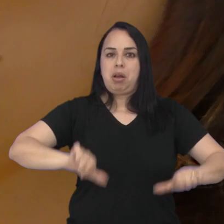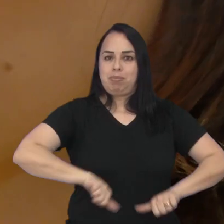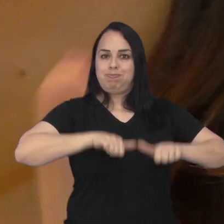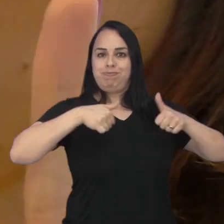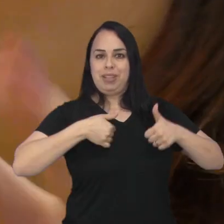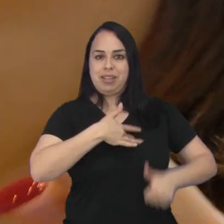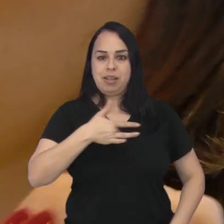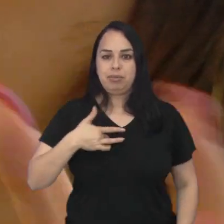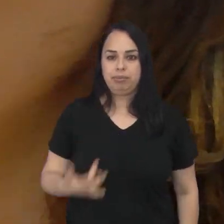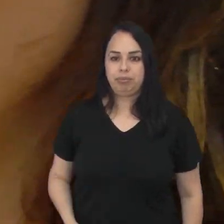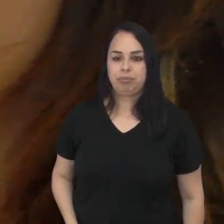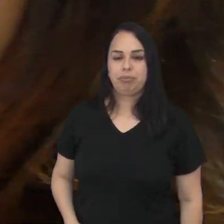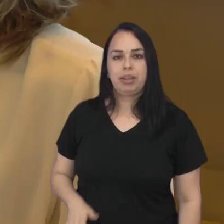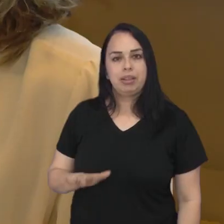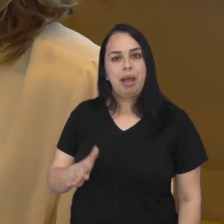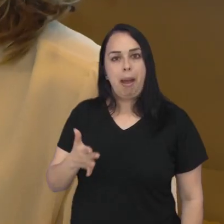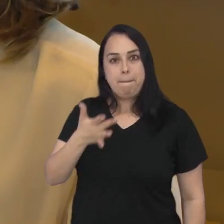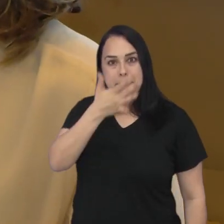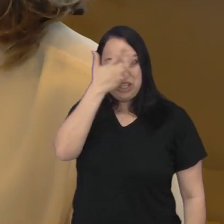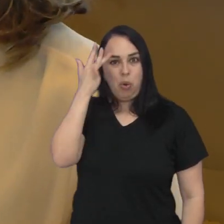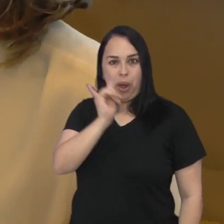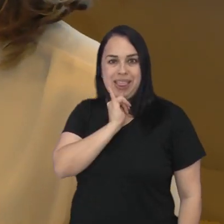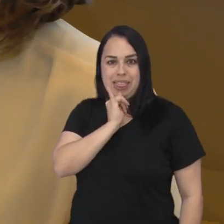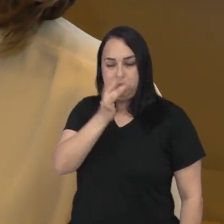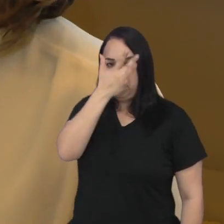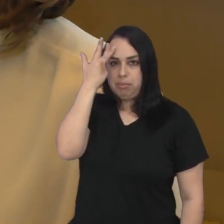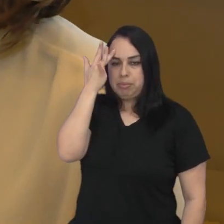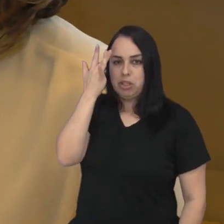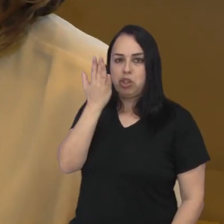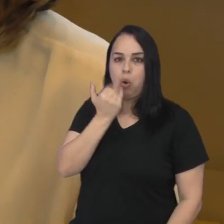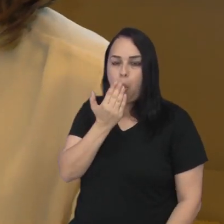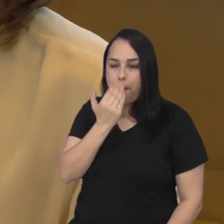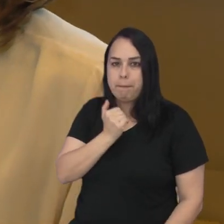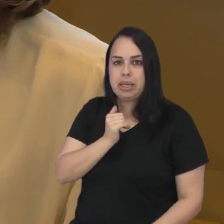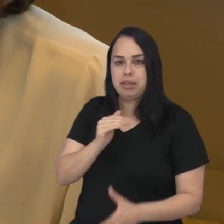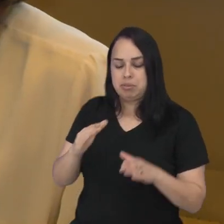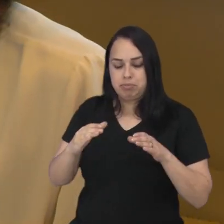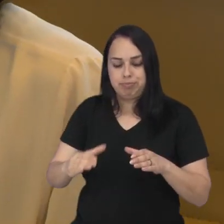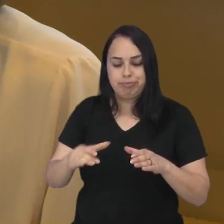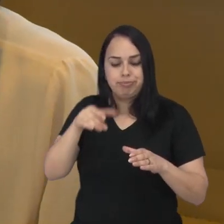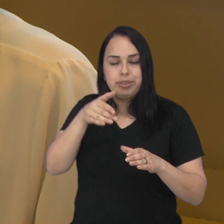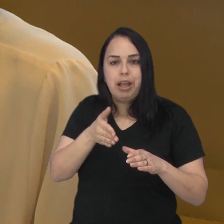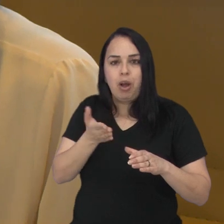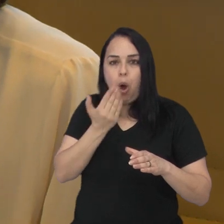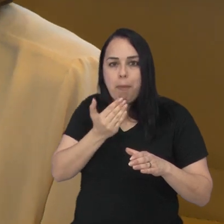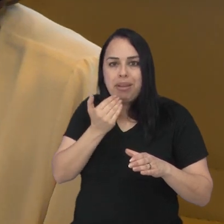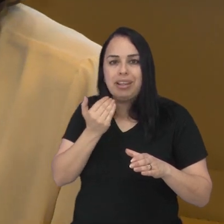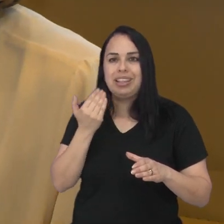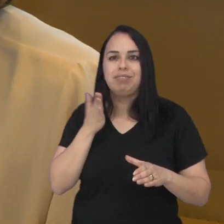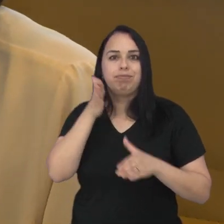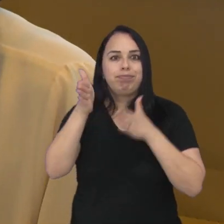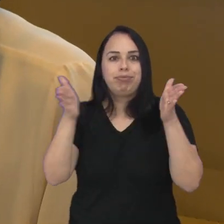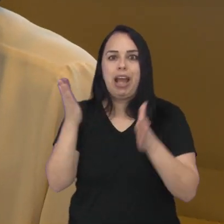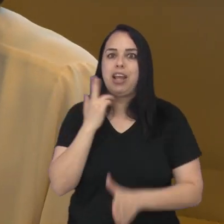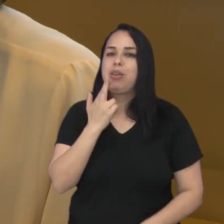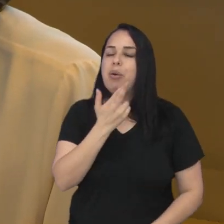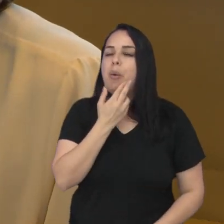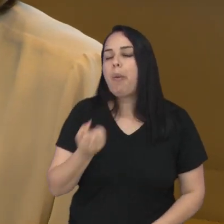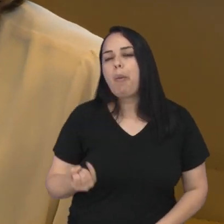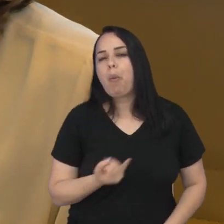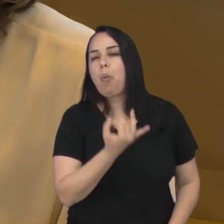fazem toda a diferença para a saúde. Se é uma pessoa que só se alimenta de marmitas, come fora o tempo